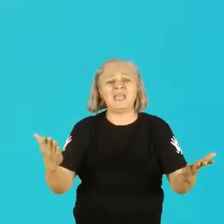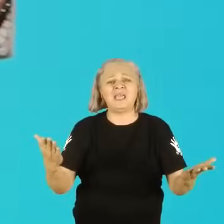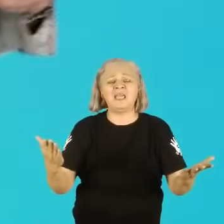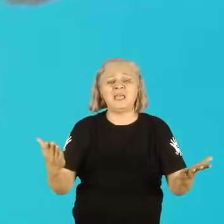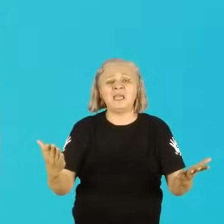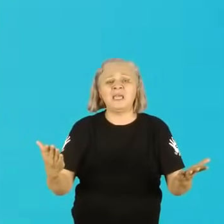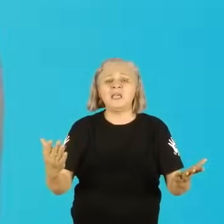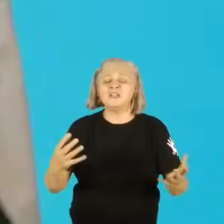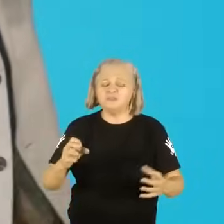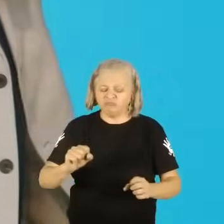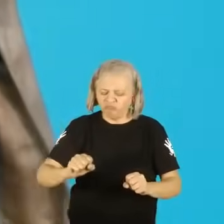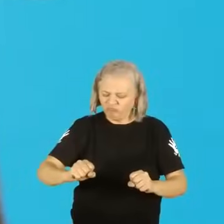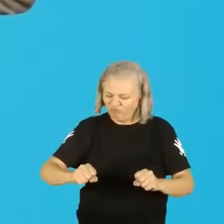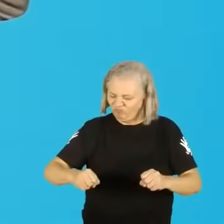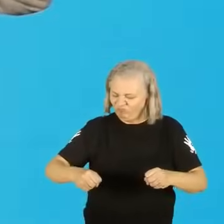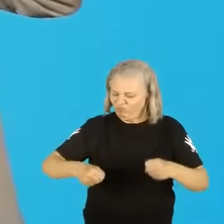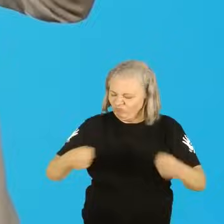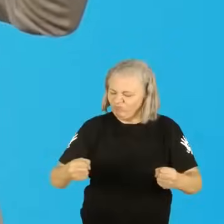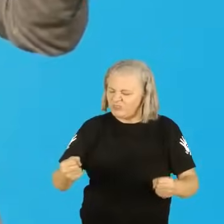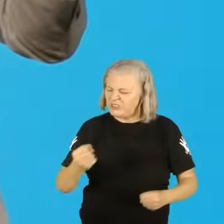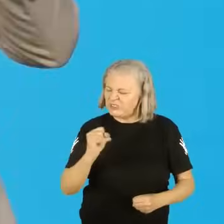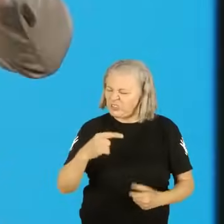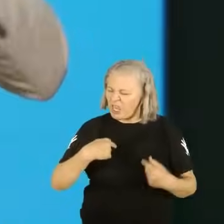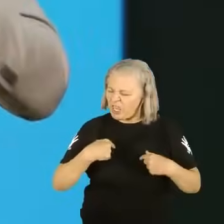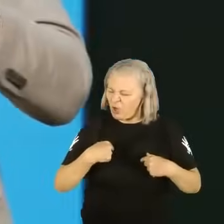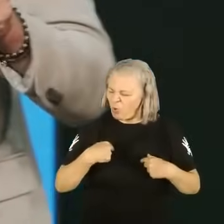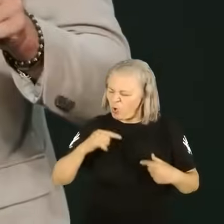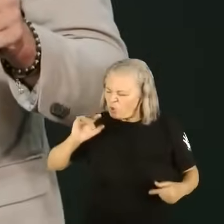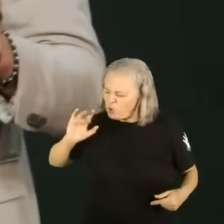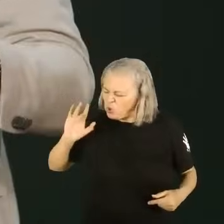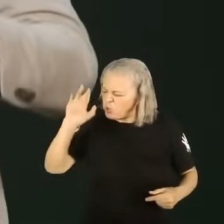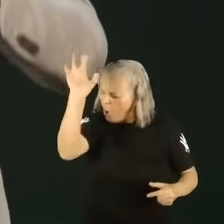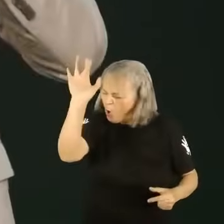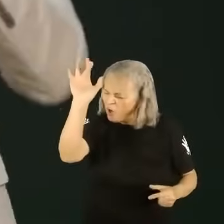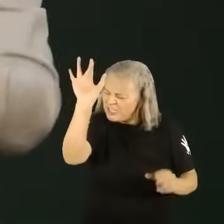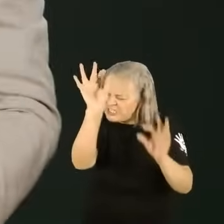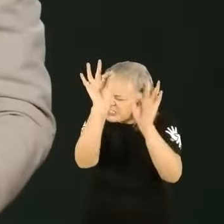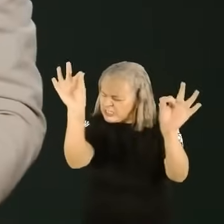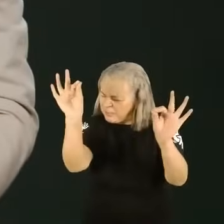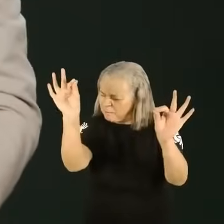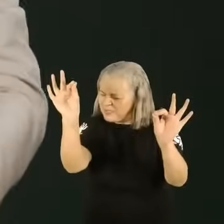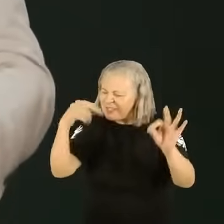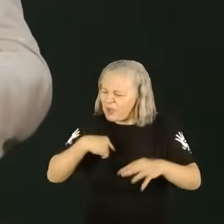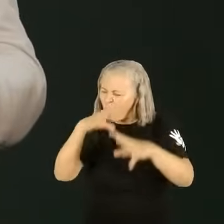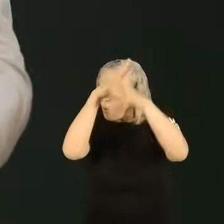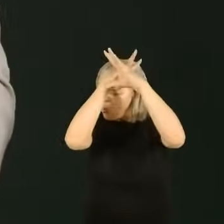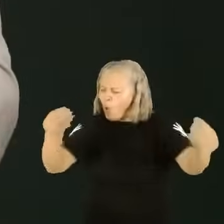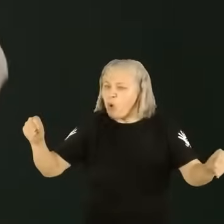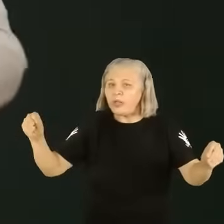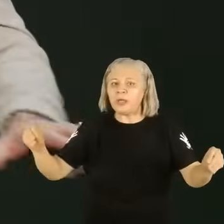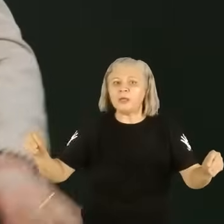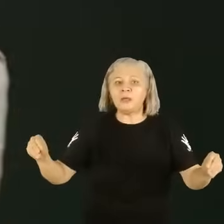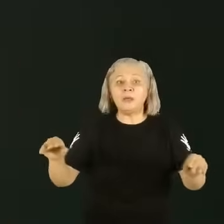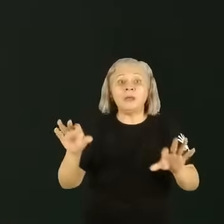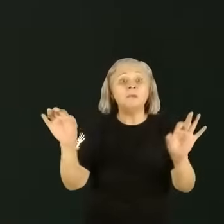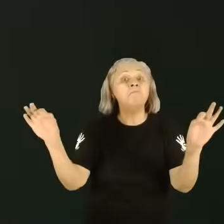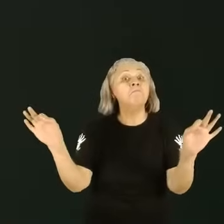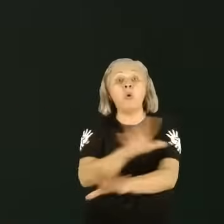eu apenas lhe tocar as vestes, serei curado.